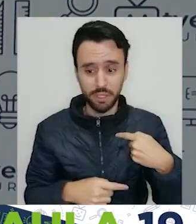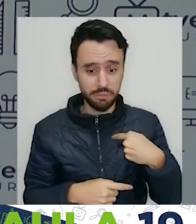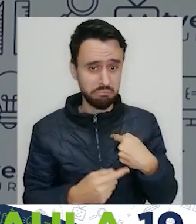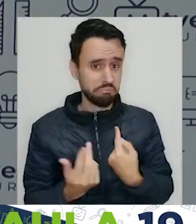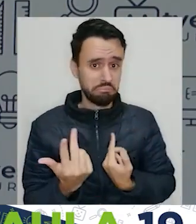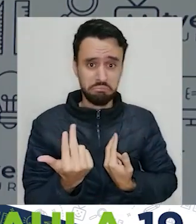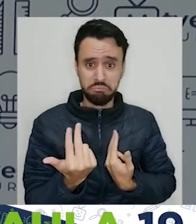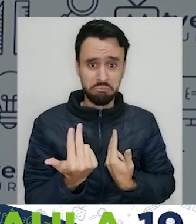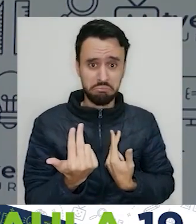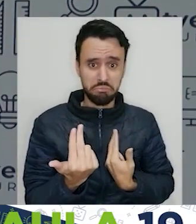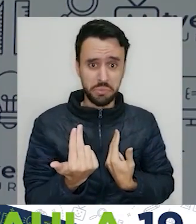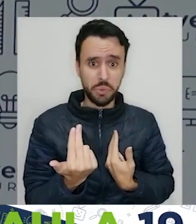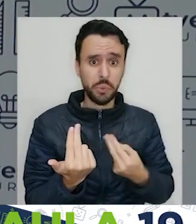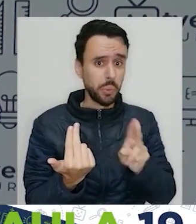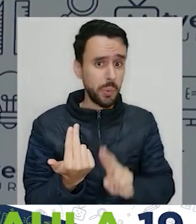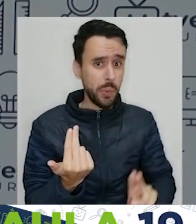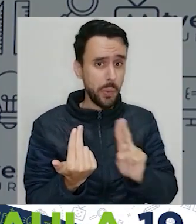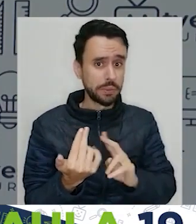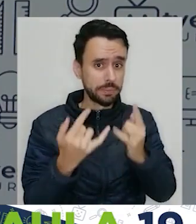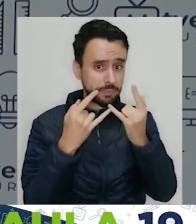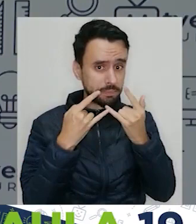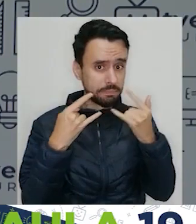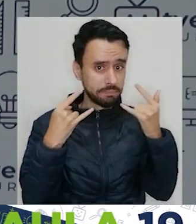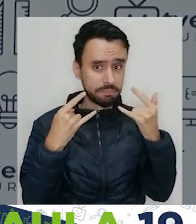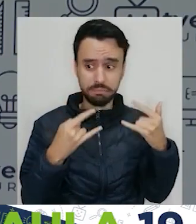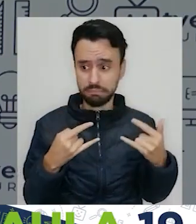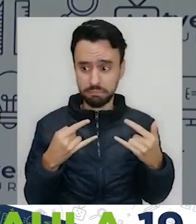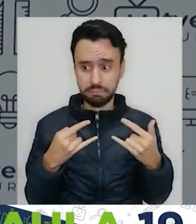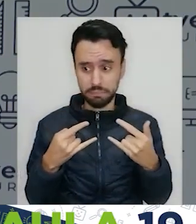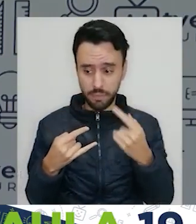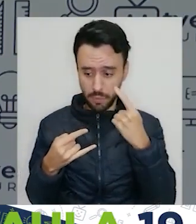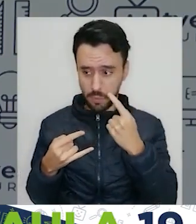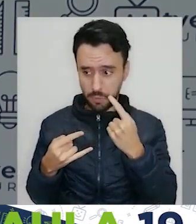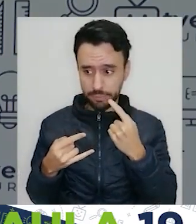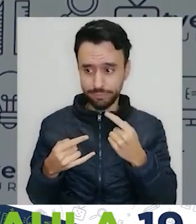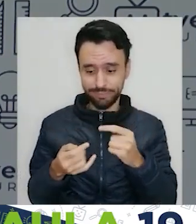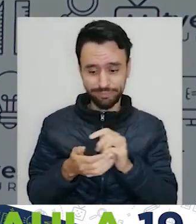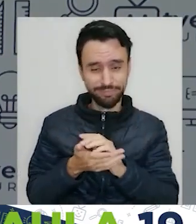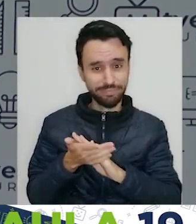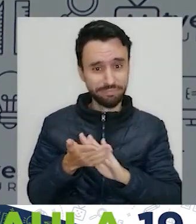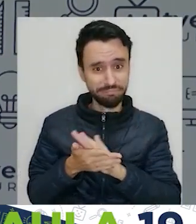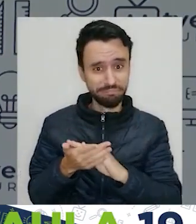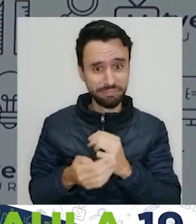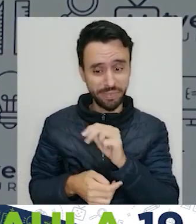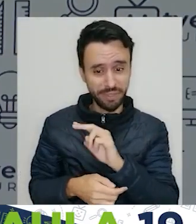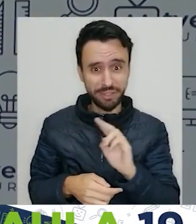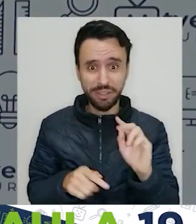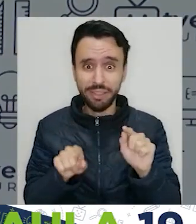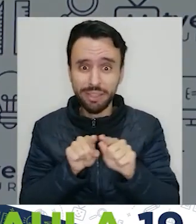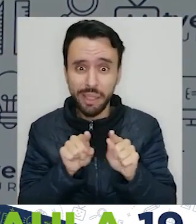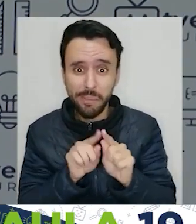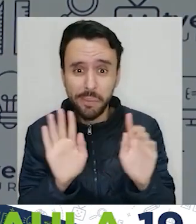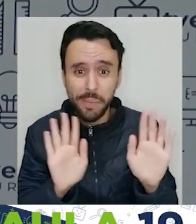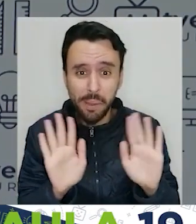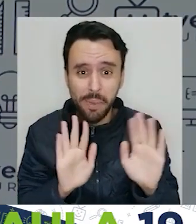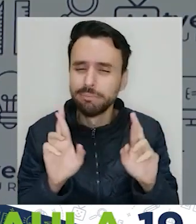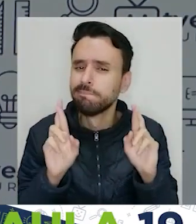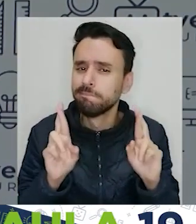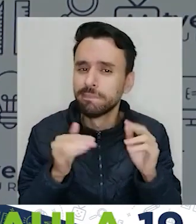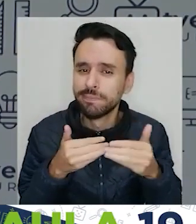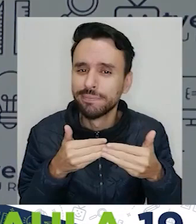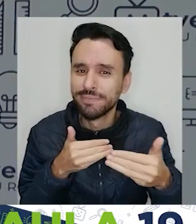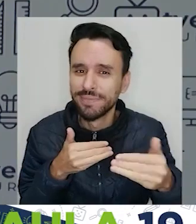também vou colocar a minha máscara para me despedir de vocês e aguardar vocês na